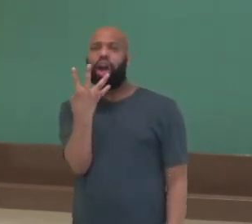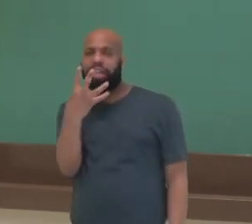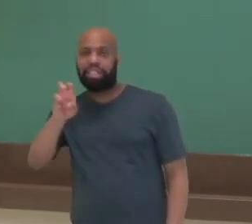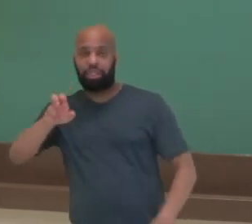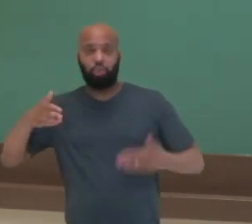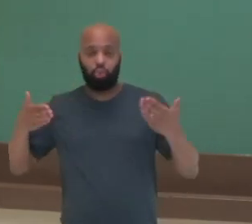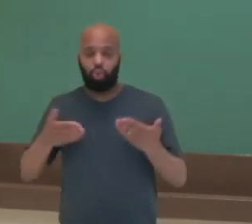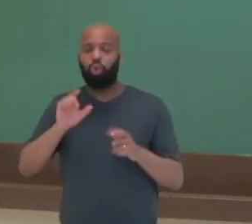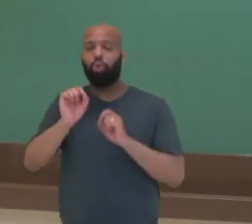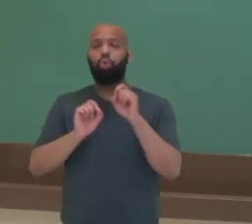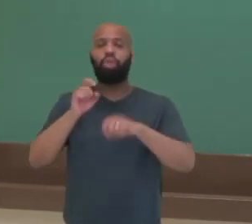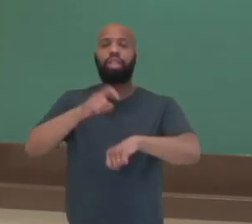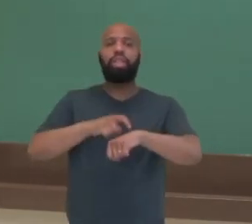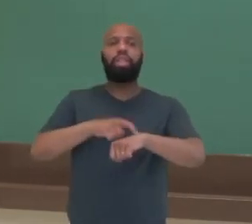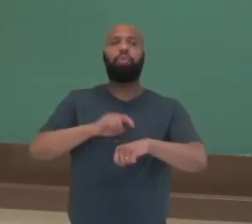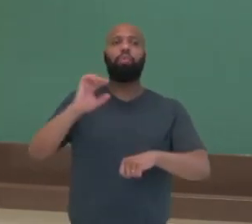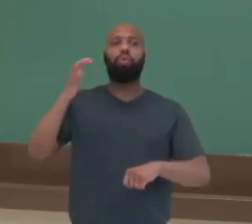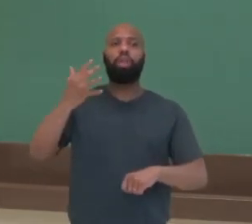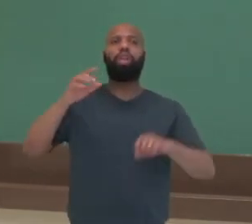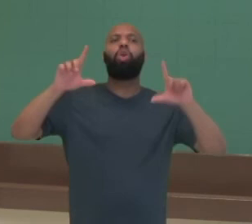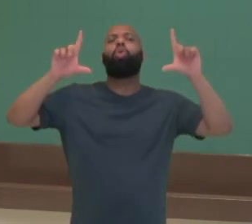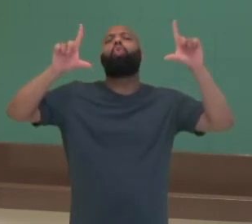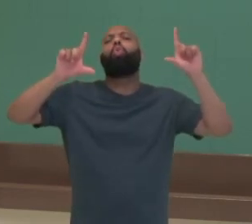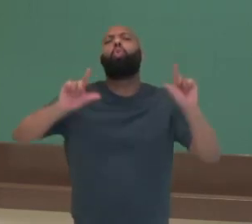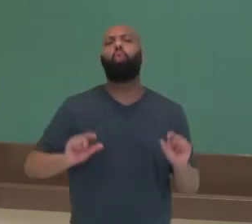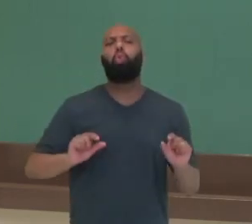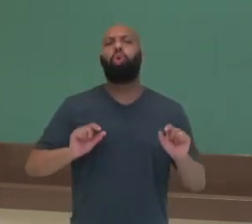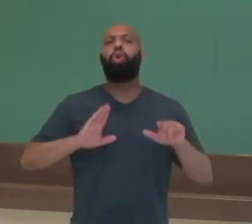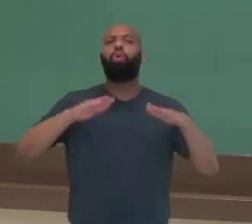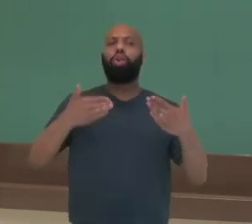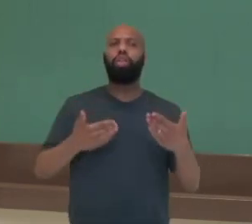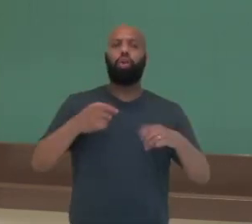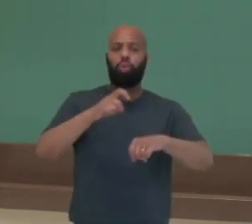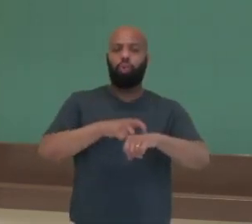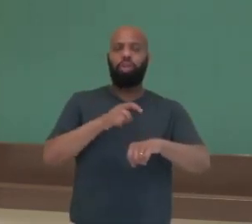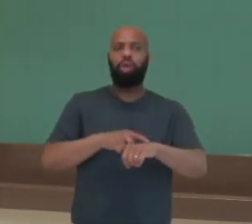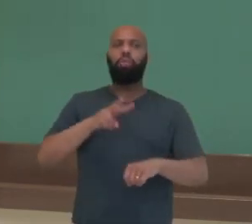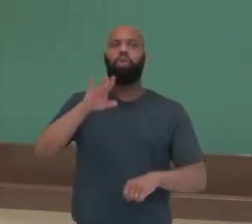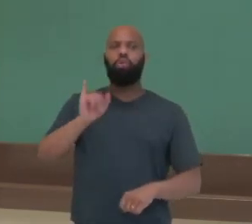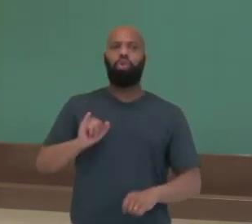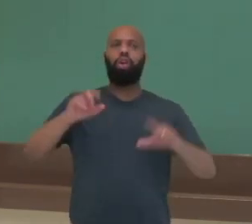tempo? O tempo diminui também, né? Então o tempo, ele vai